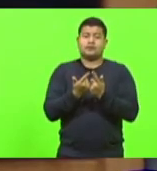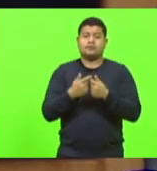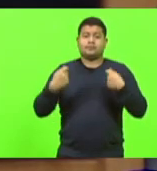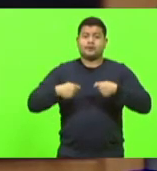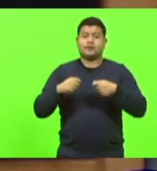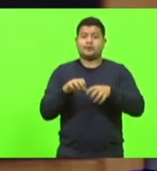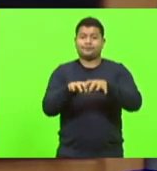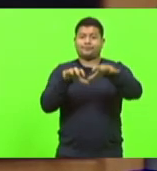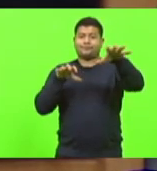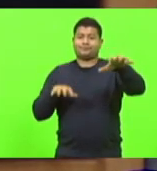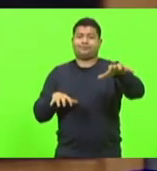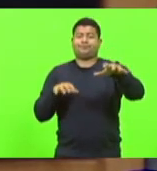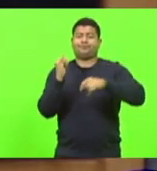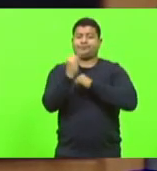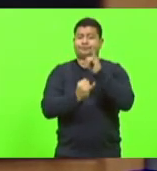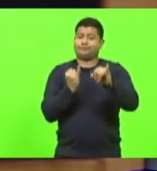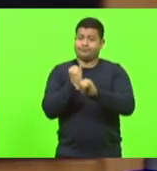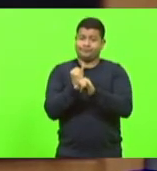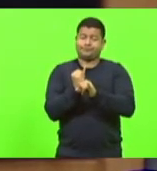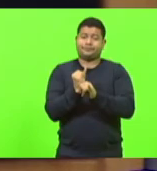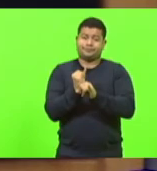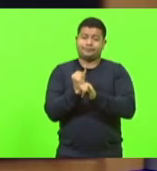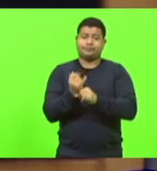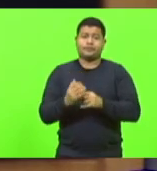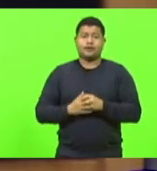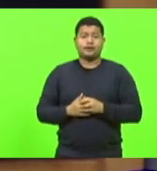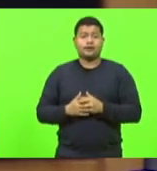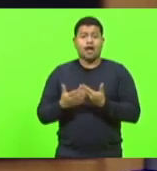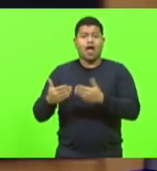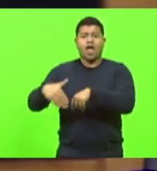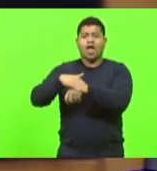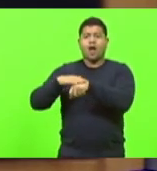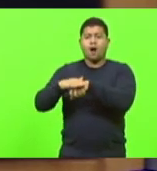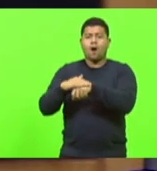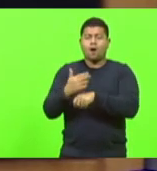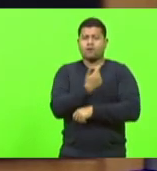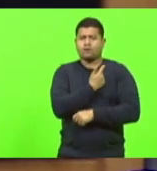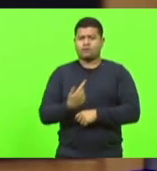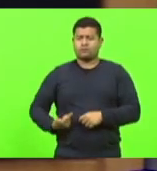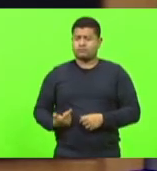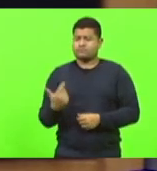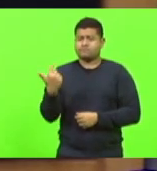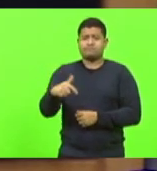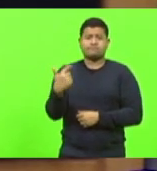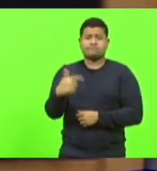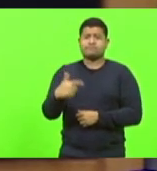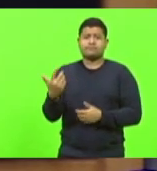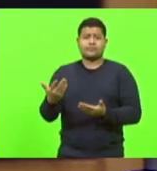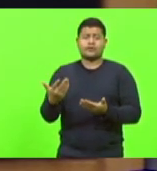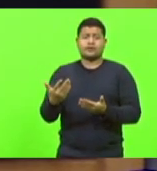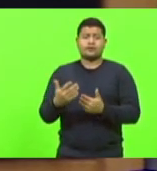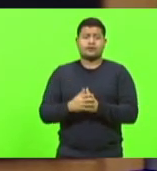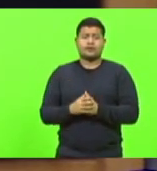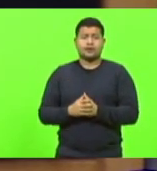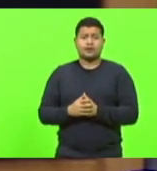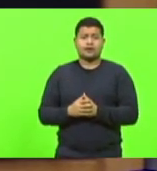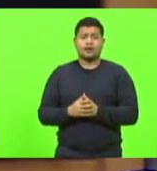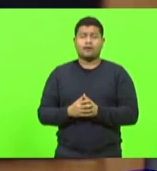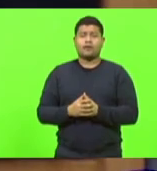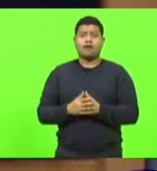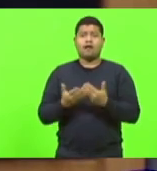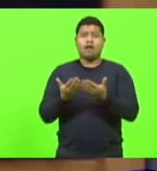por remoto o governo não conversou o governo não dialogou o governo não não